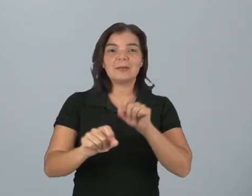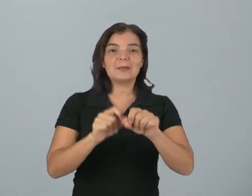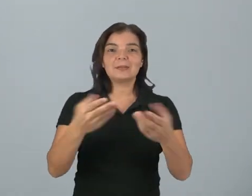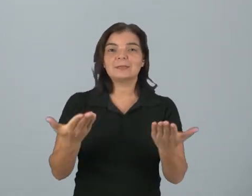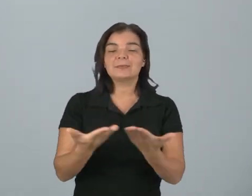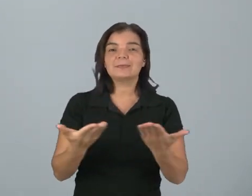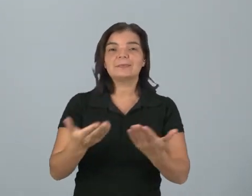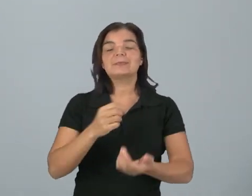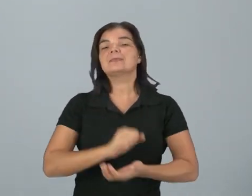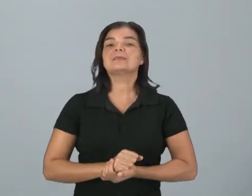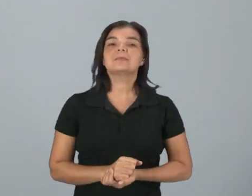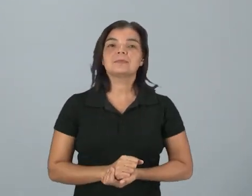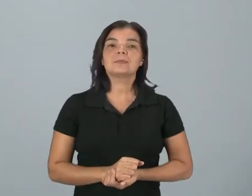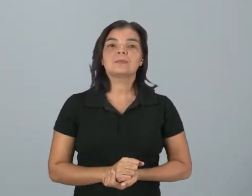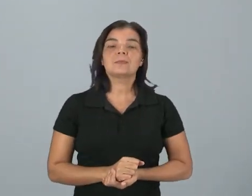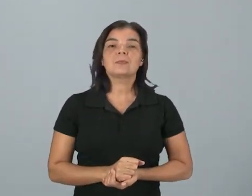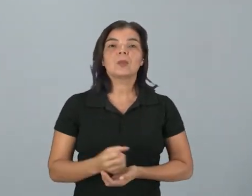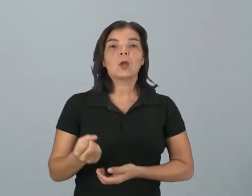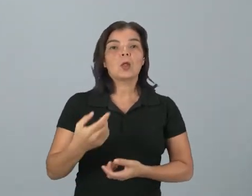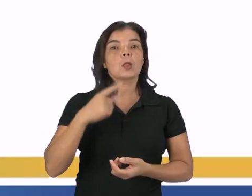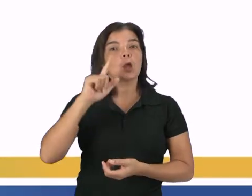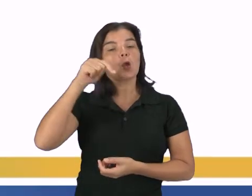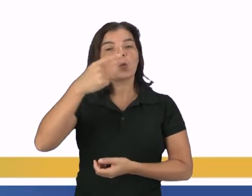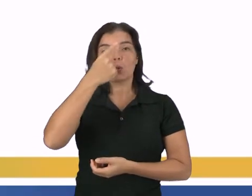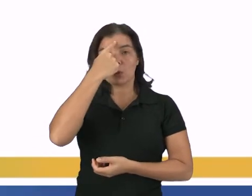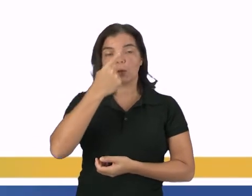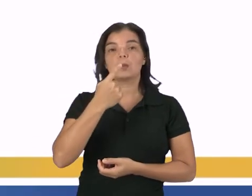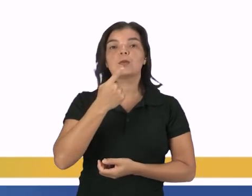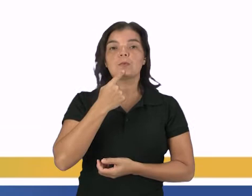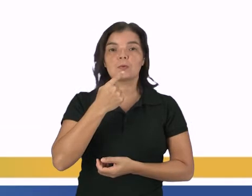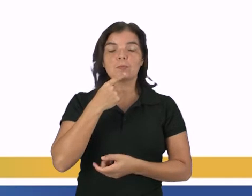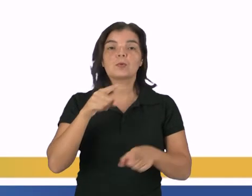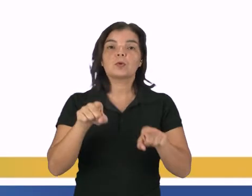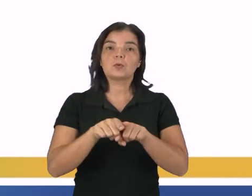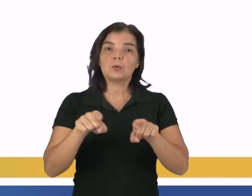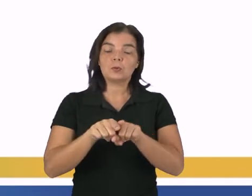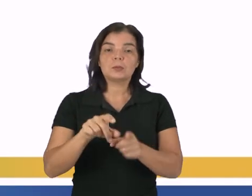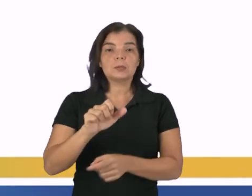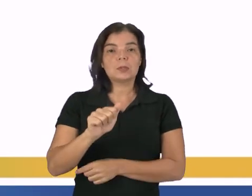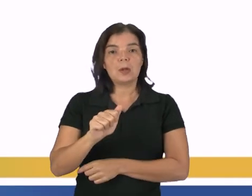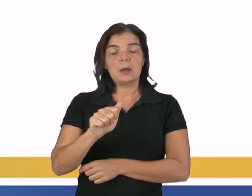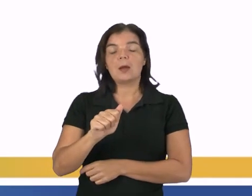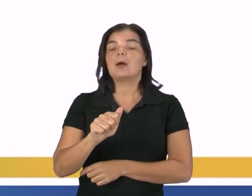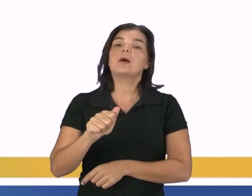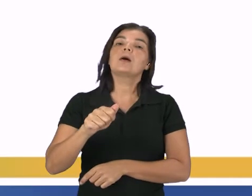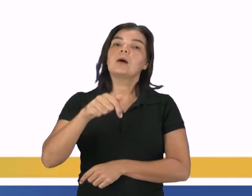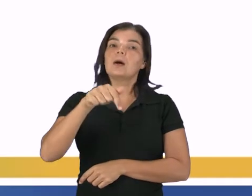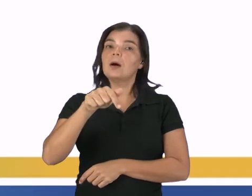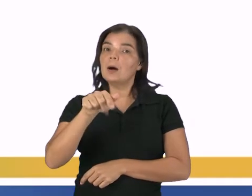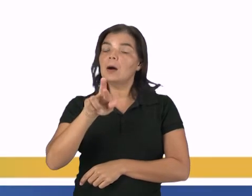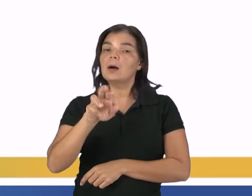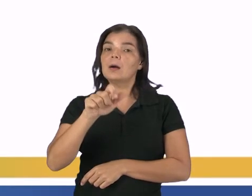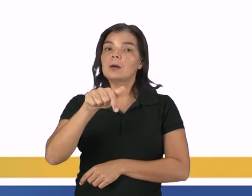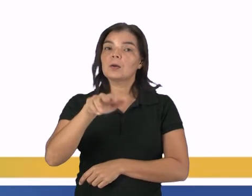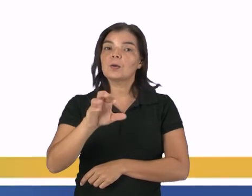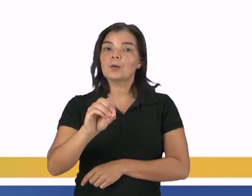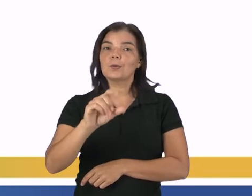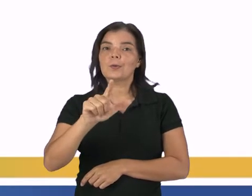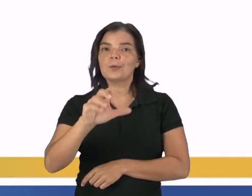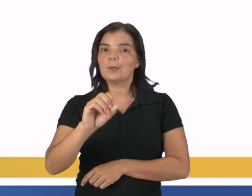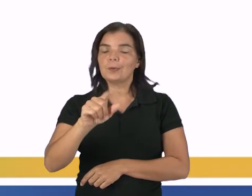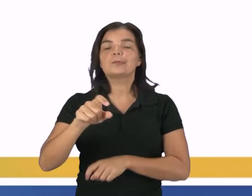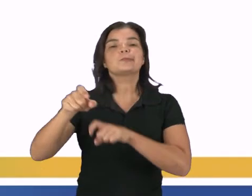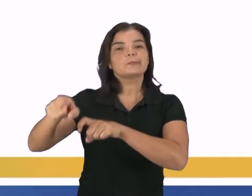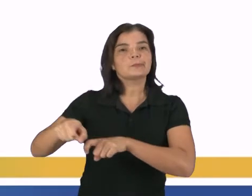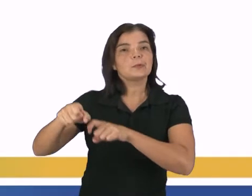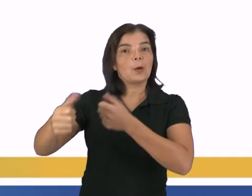maravilhas do mundo moderno. E aqui tem outra imagem, que é o sítio arqueológico de Sacsayhuamán, que é um sítio que